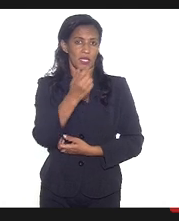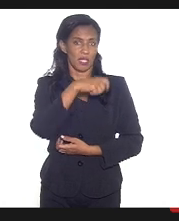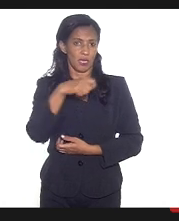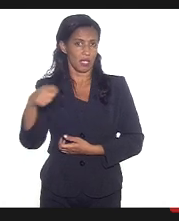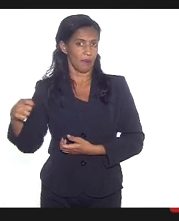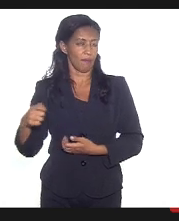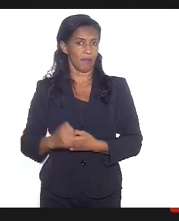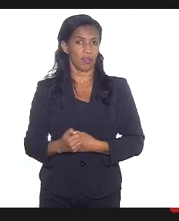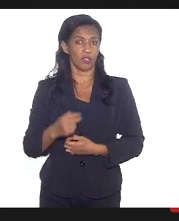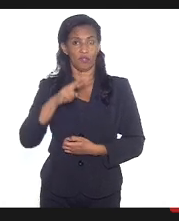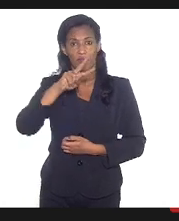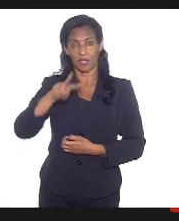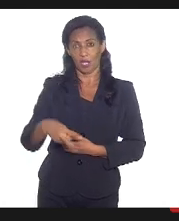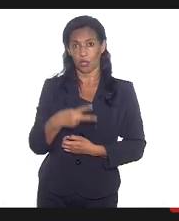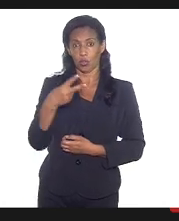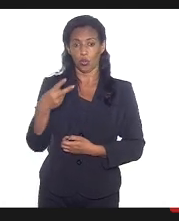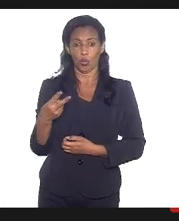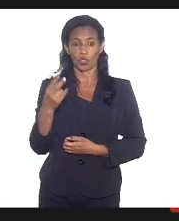torno de